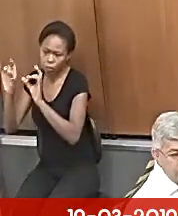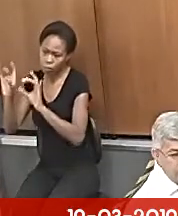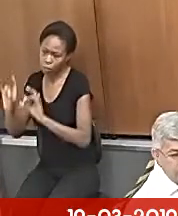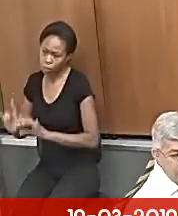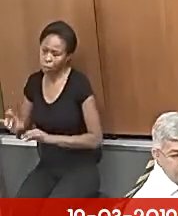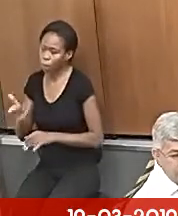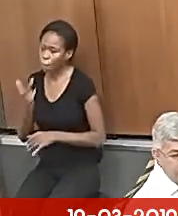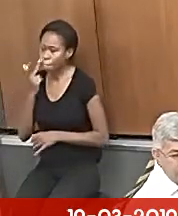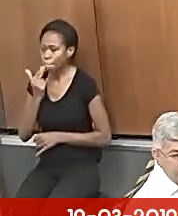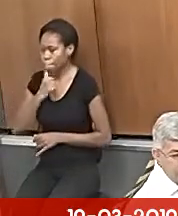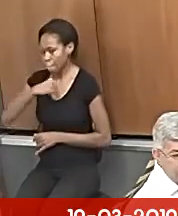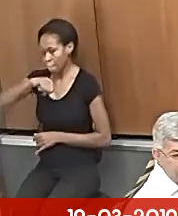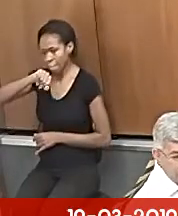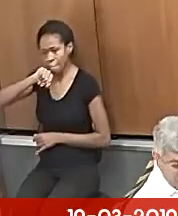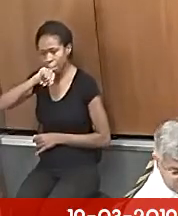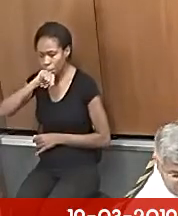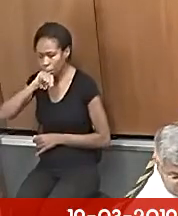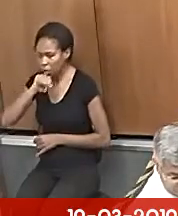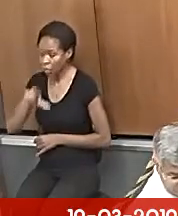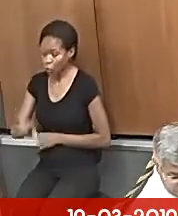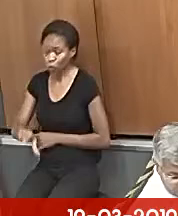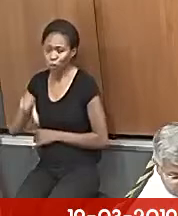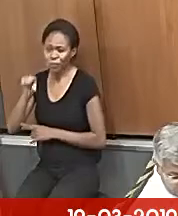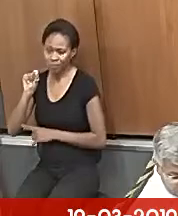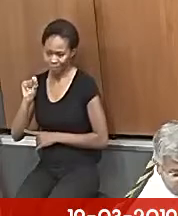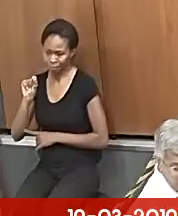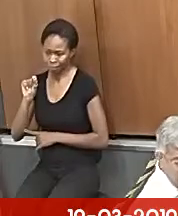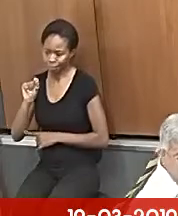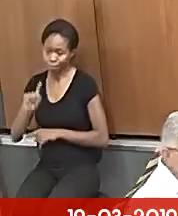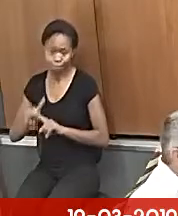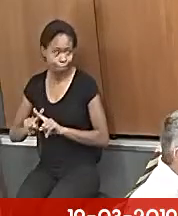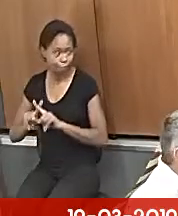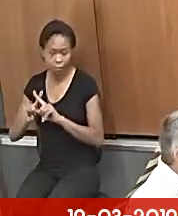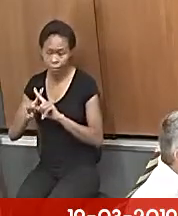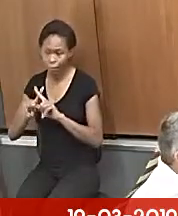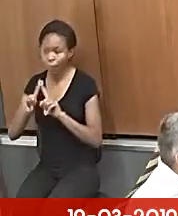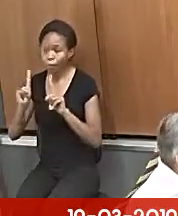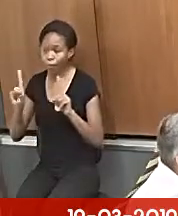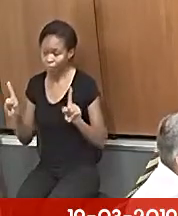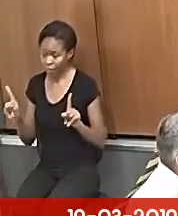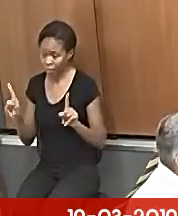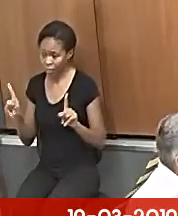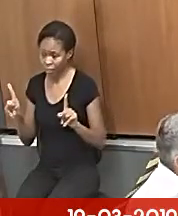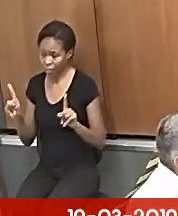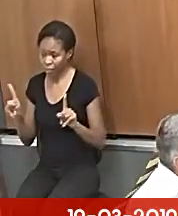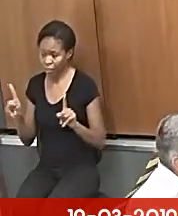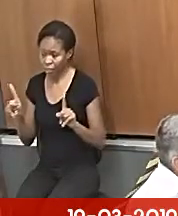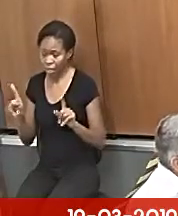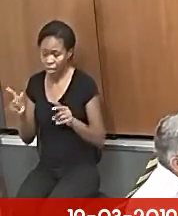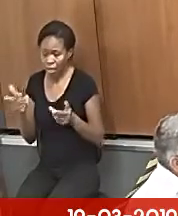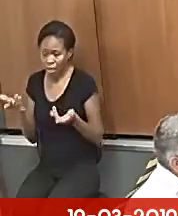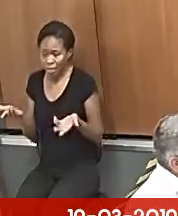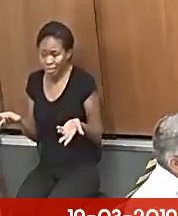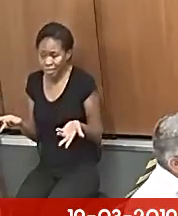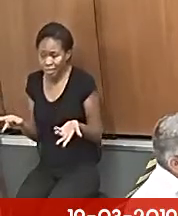pais terem essa opção só que estava sendo é julgado nem abafado né então a comissão